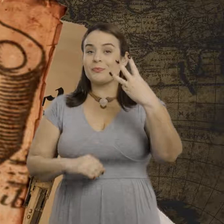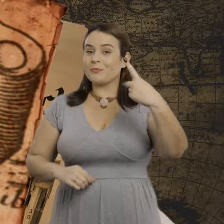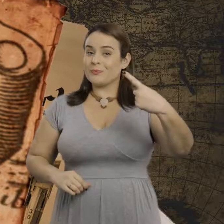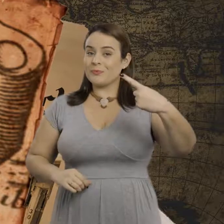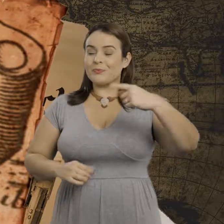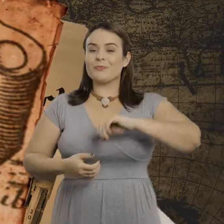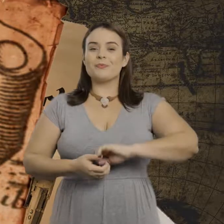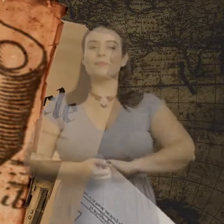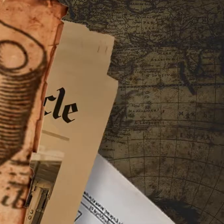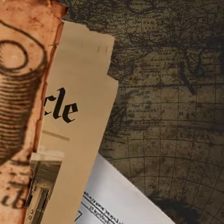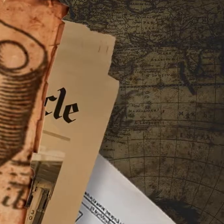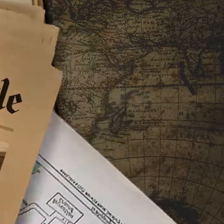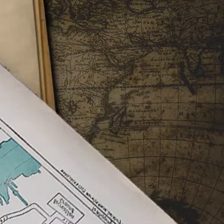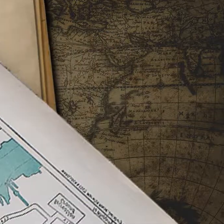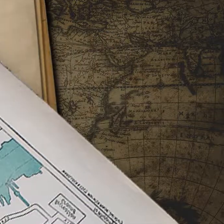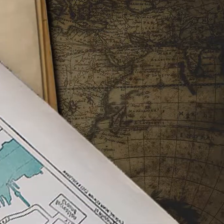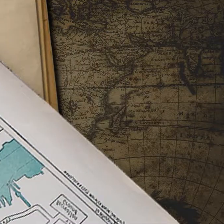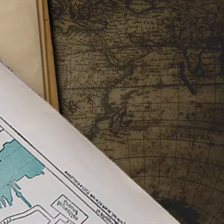Capítulo 31.